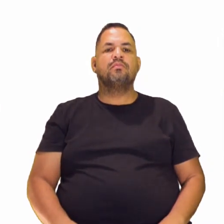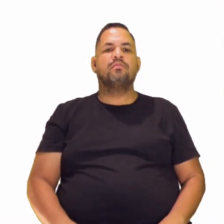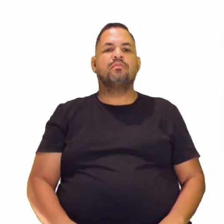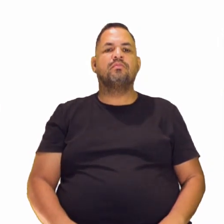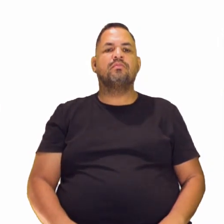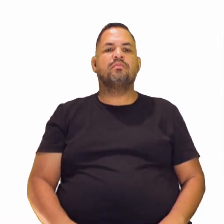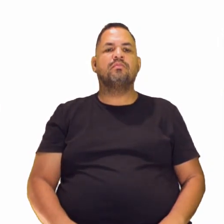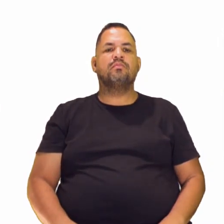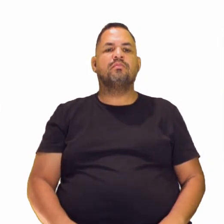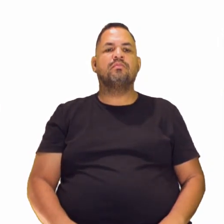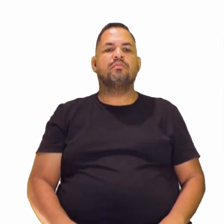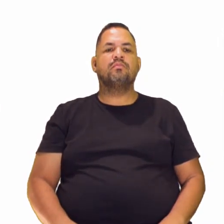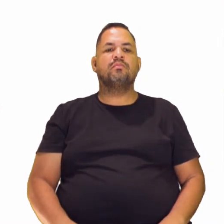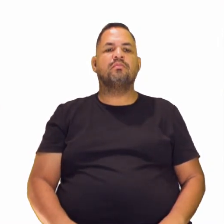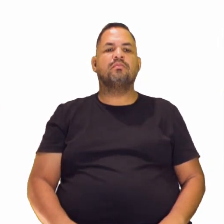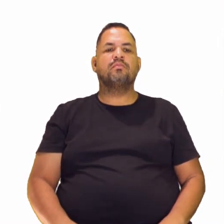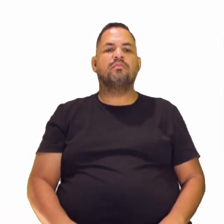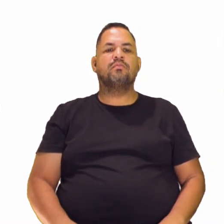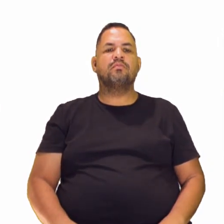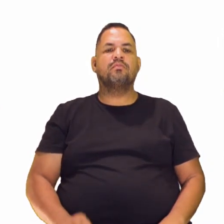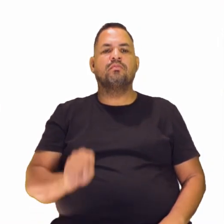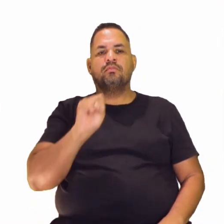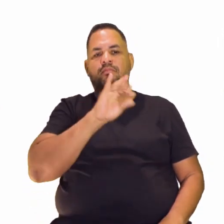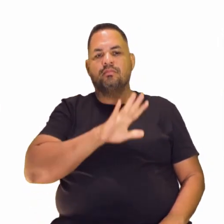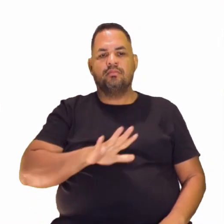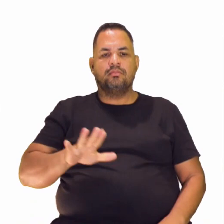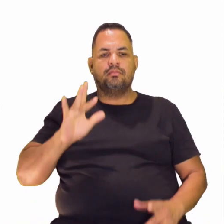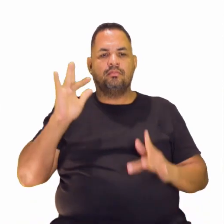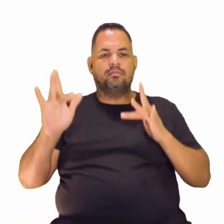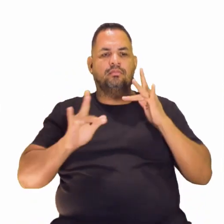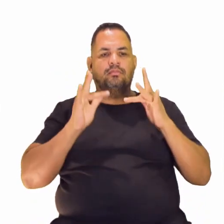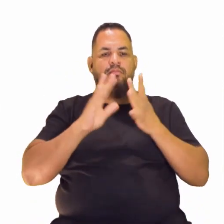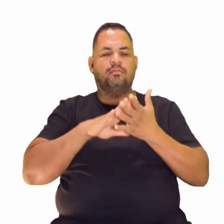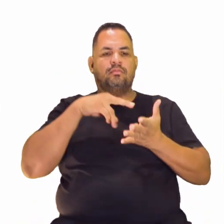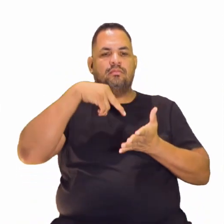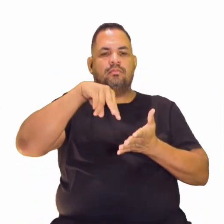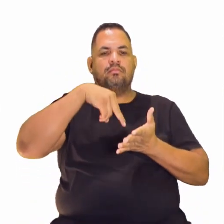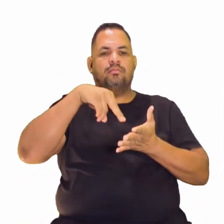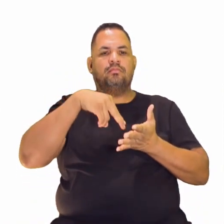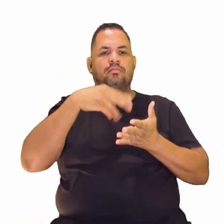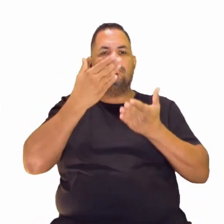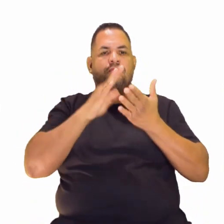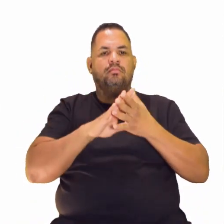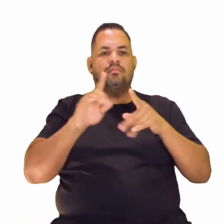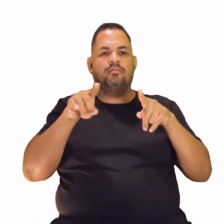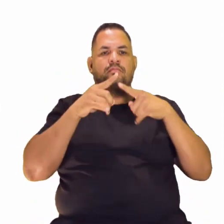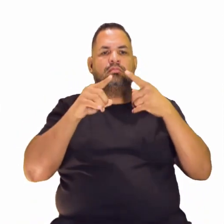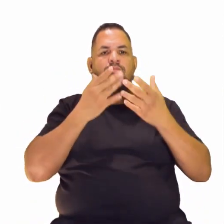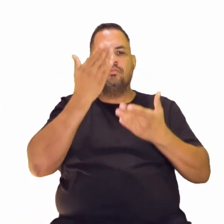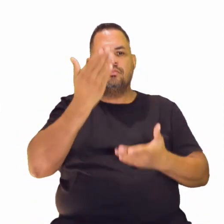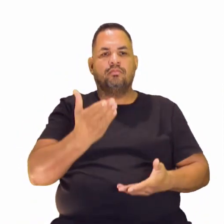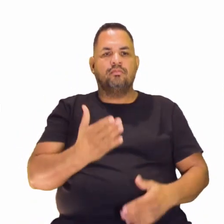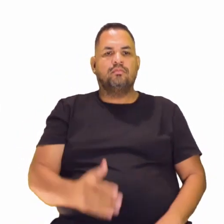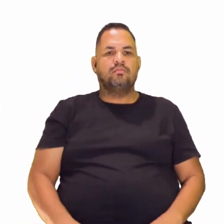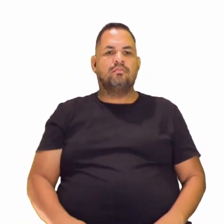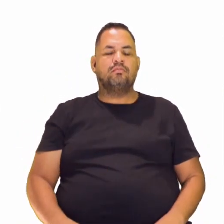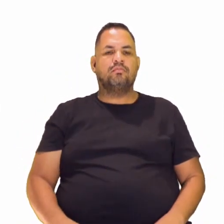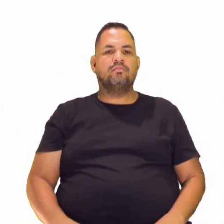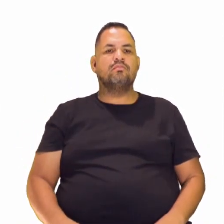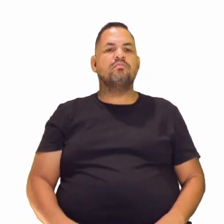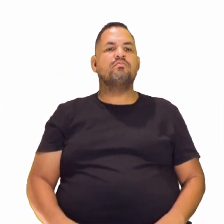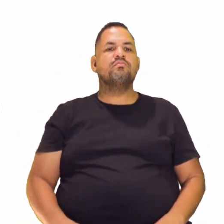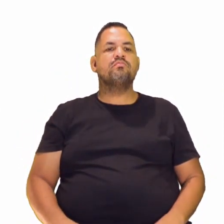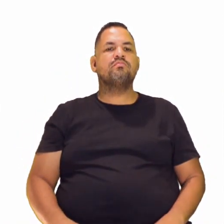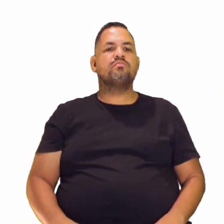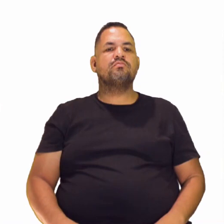né? A imagem clássica de dança com música no quarupi. Então